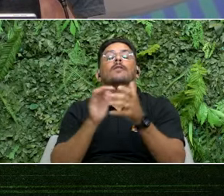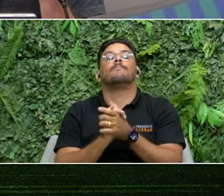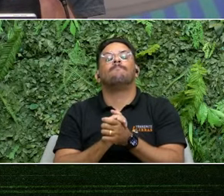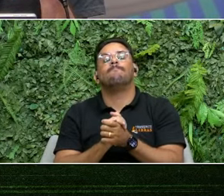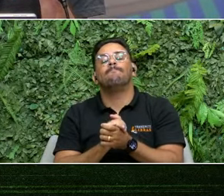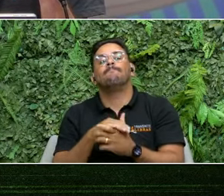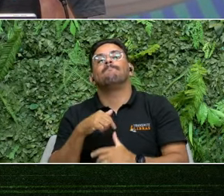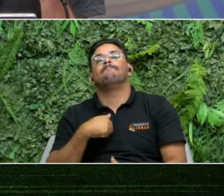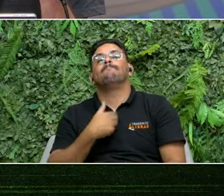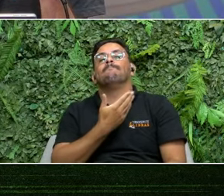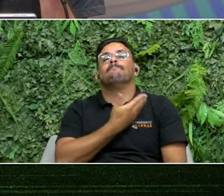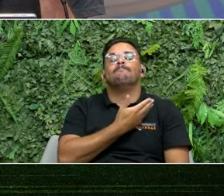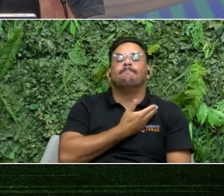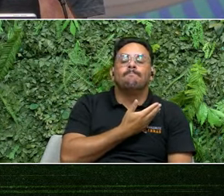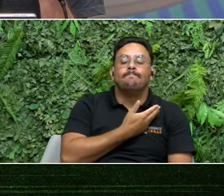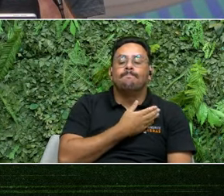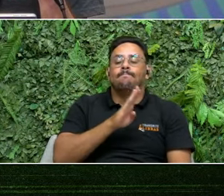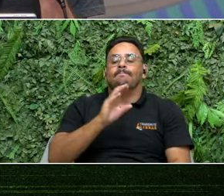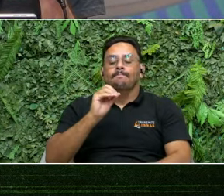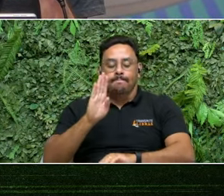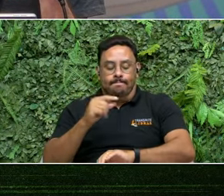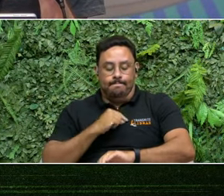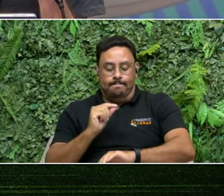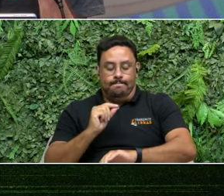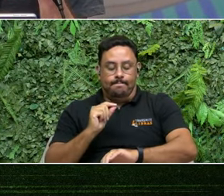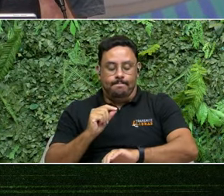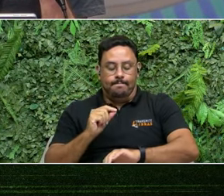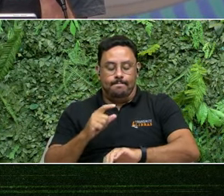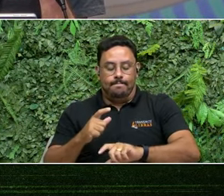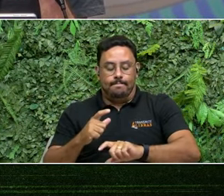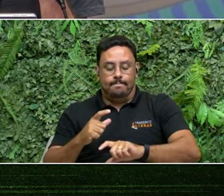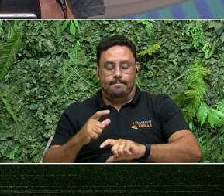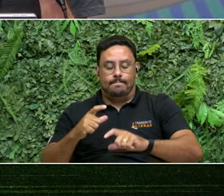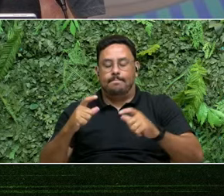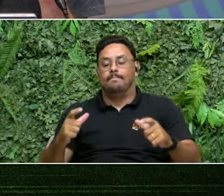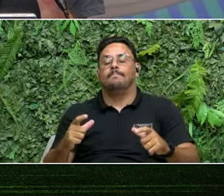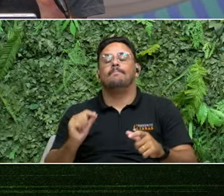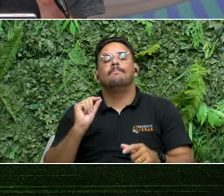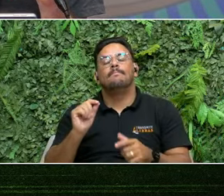querido Bob Faria quem teve espaço